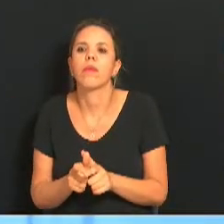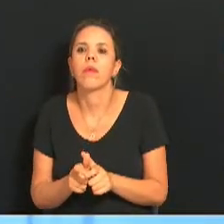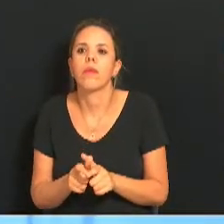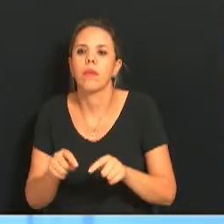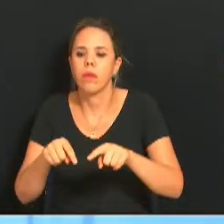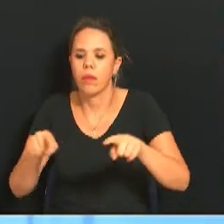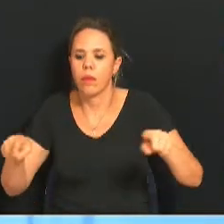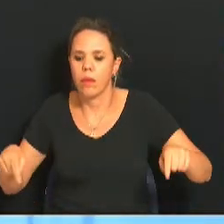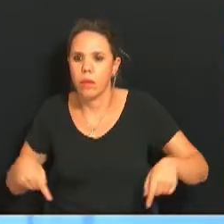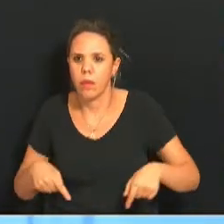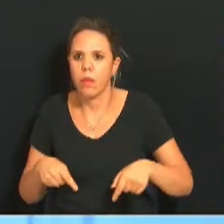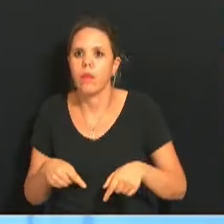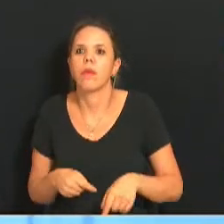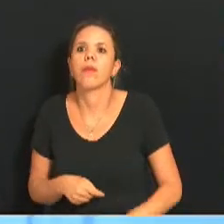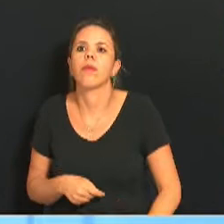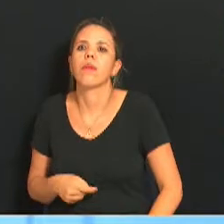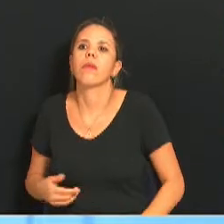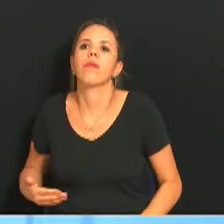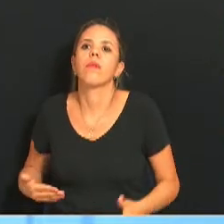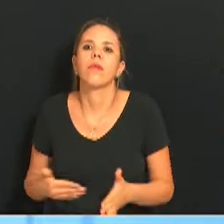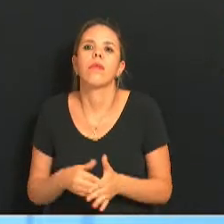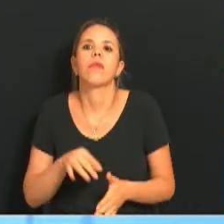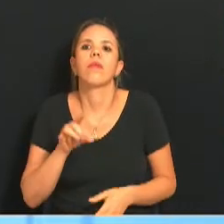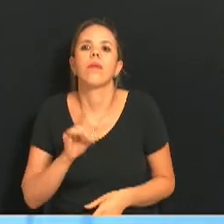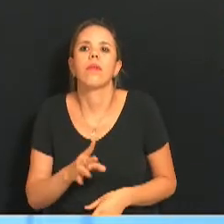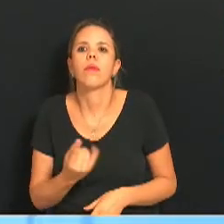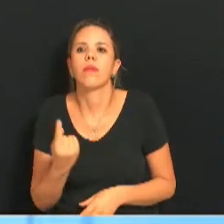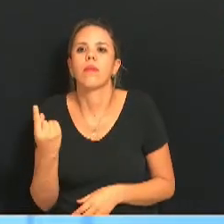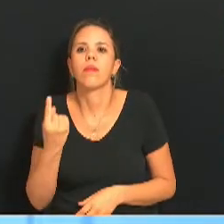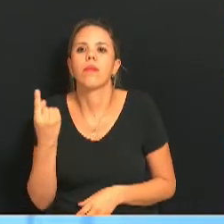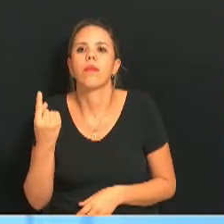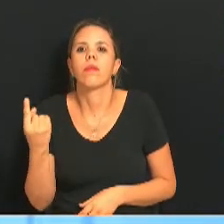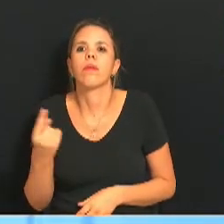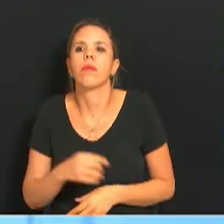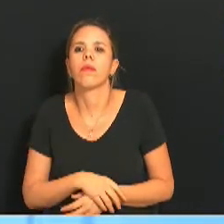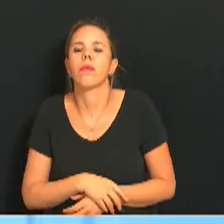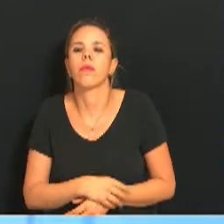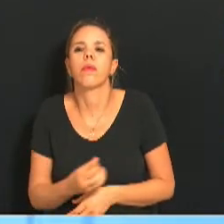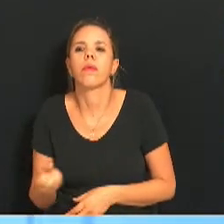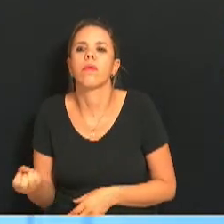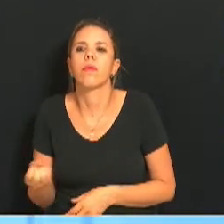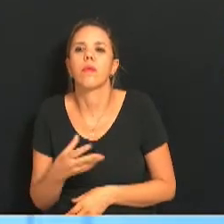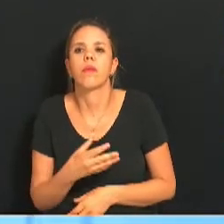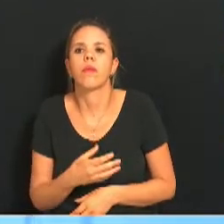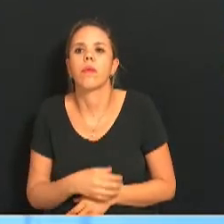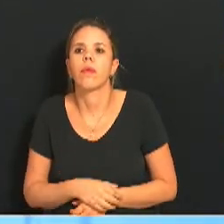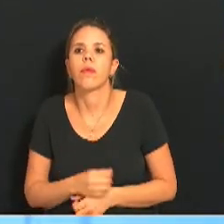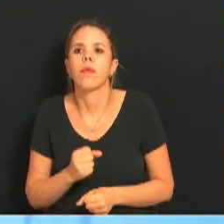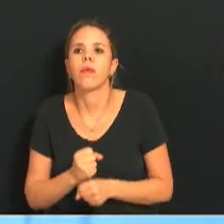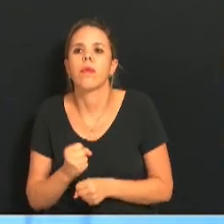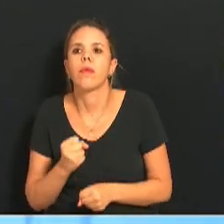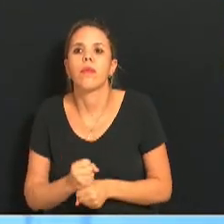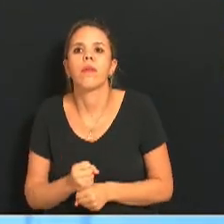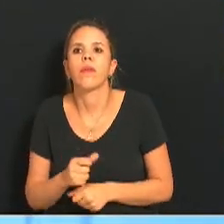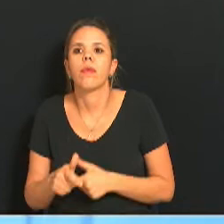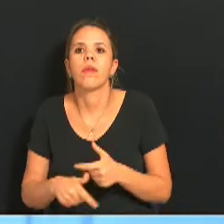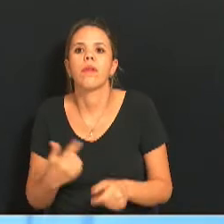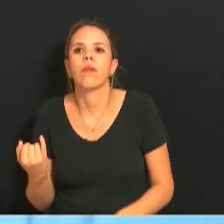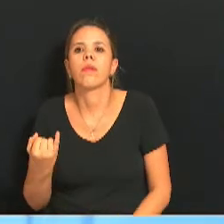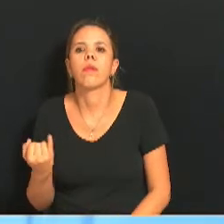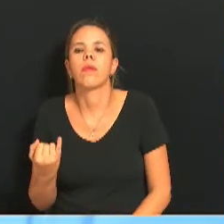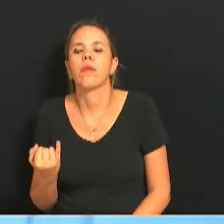quarteirões adjacentes limitando apenas a altura das novas edificações o gabarito de altura é isso é importante